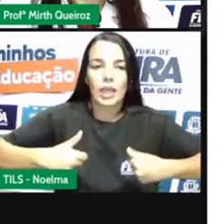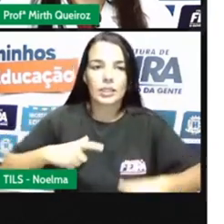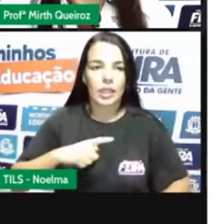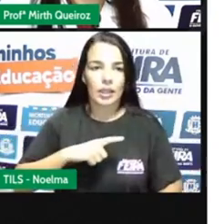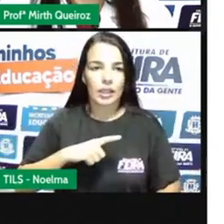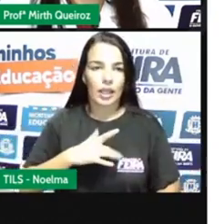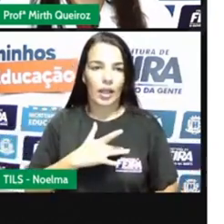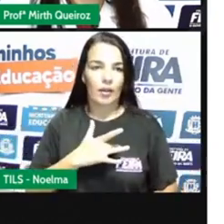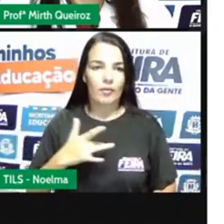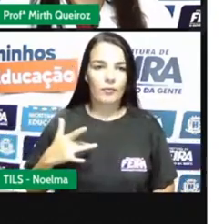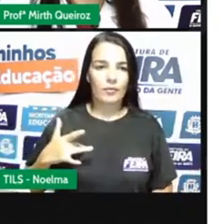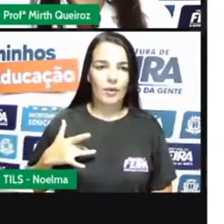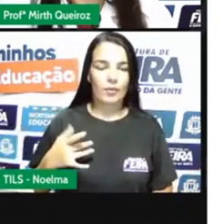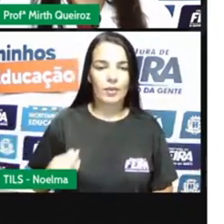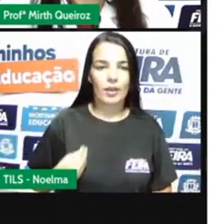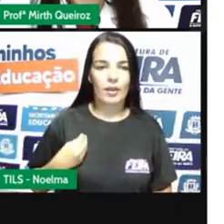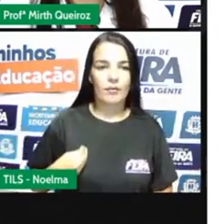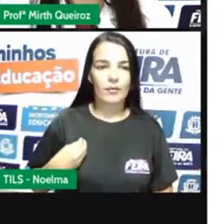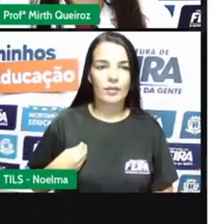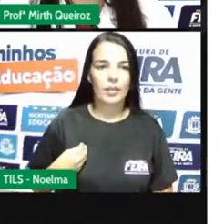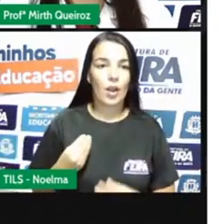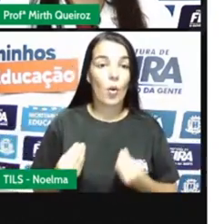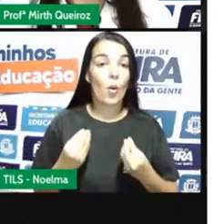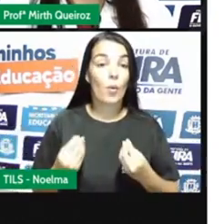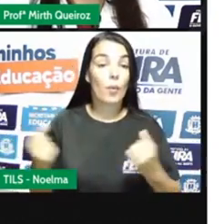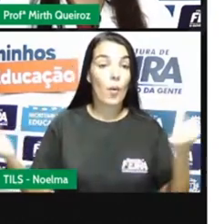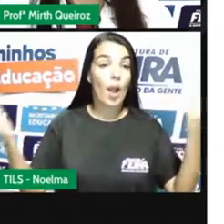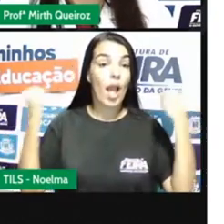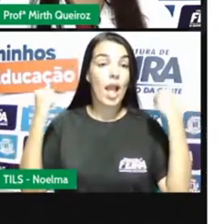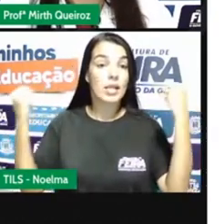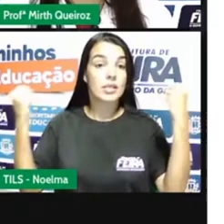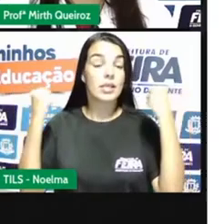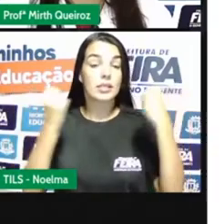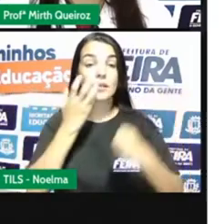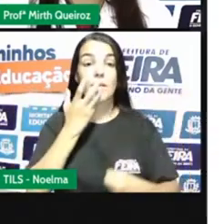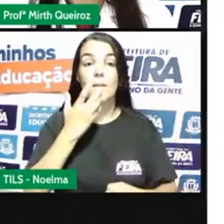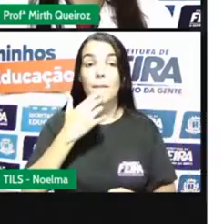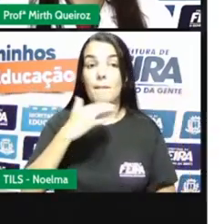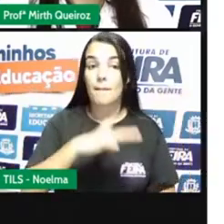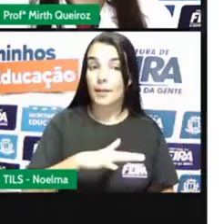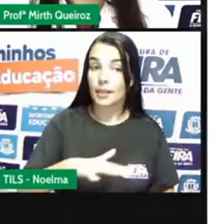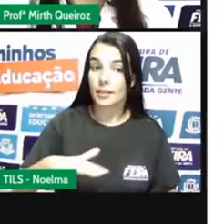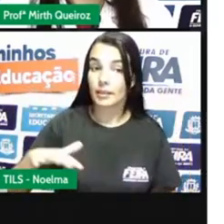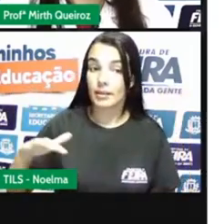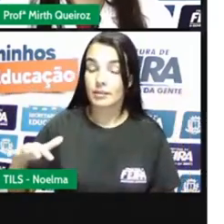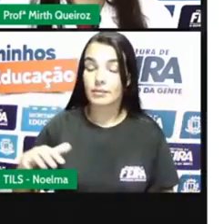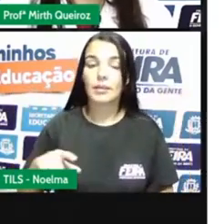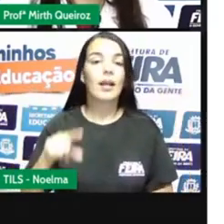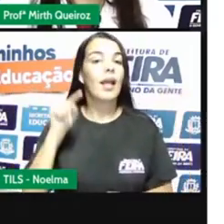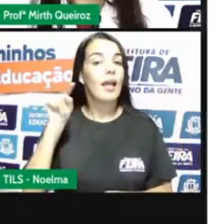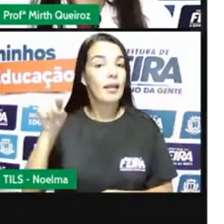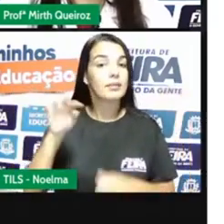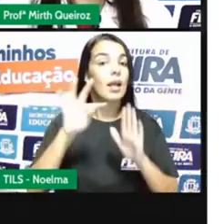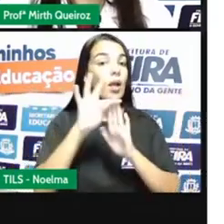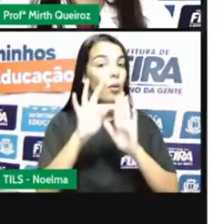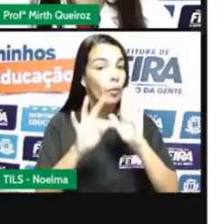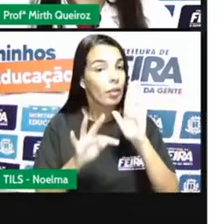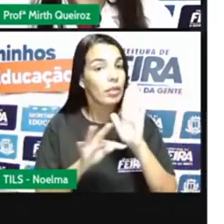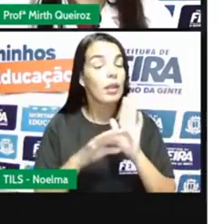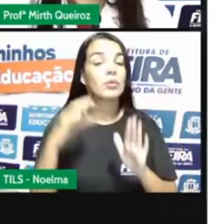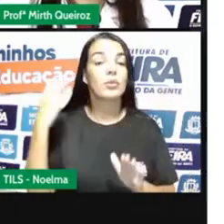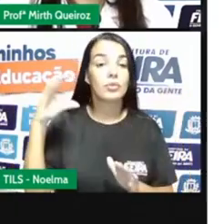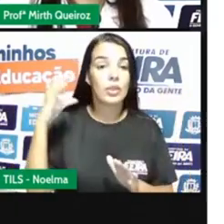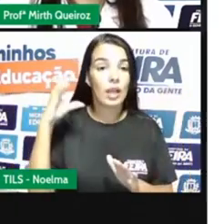exercícios físicos são recomendados para crianças. Aqui é um texto científico. Além da gente entender que se trata de um texto